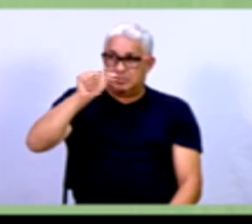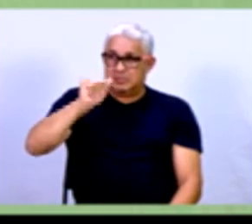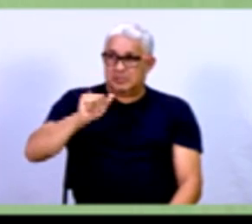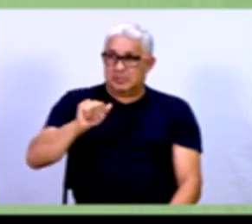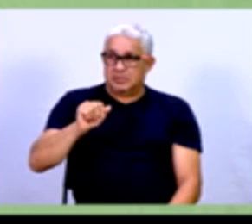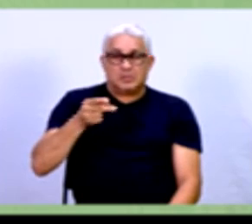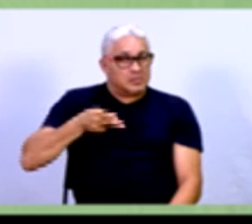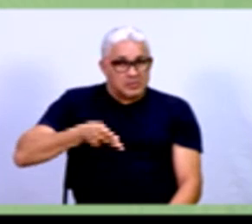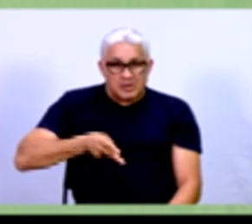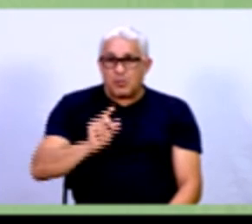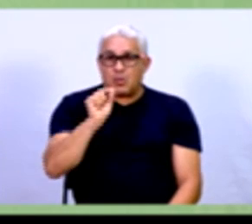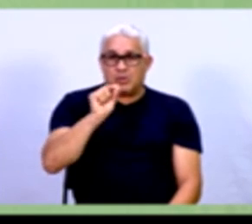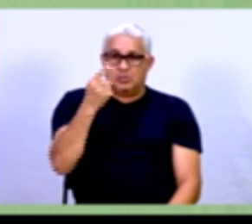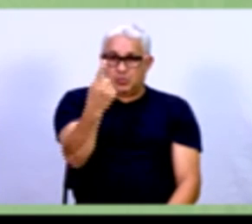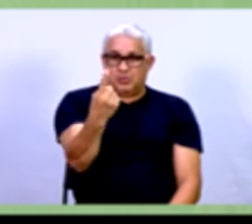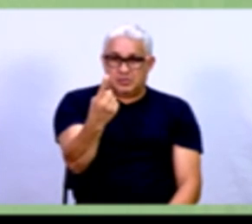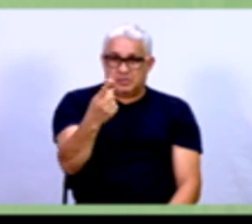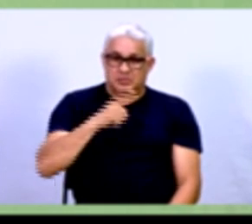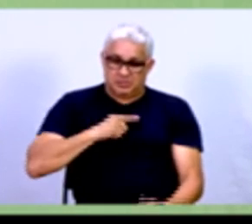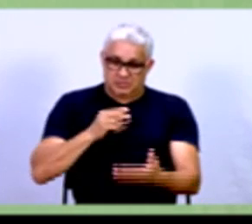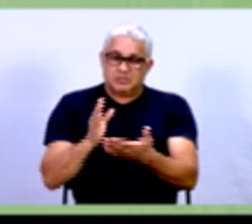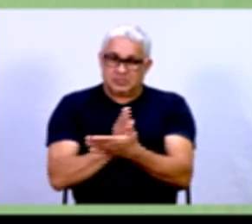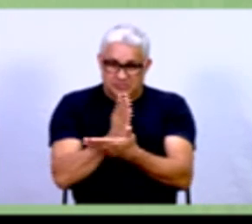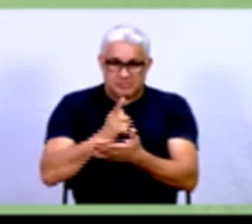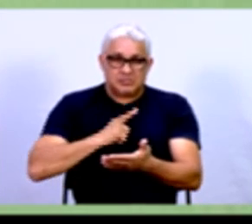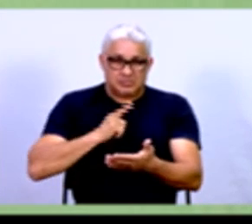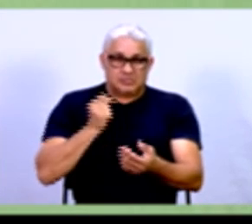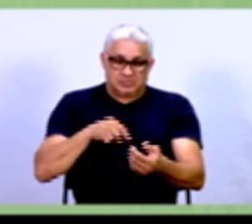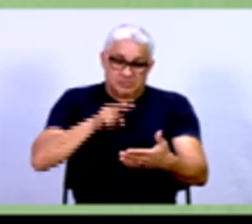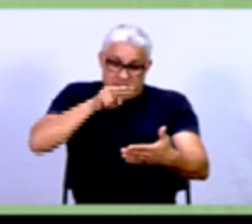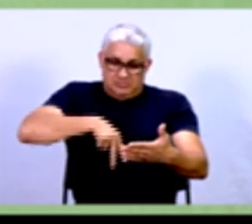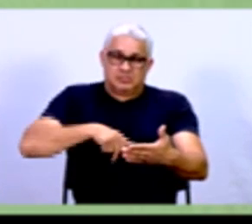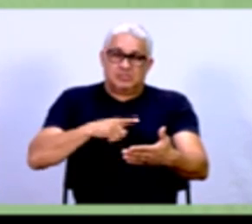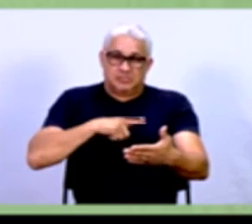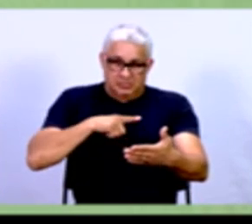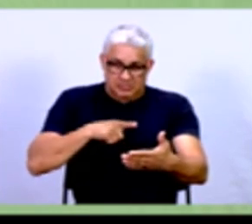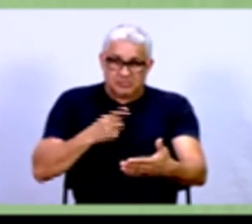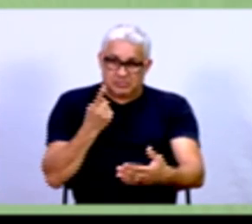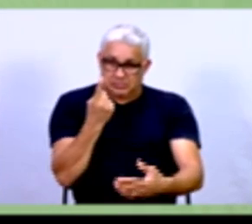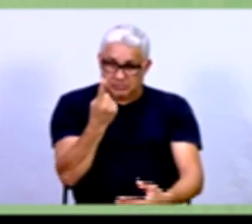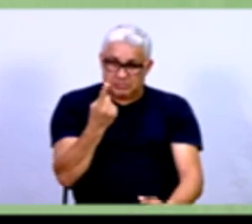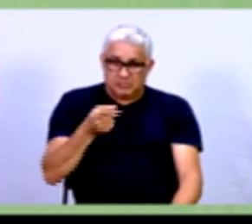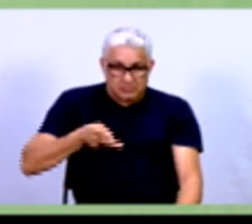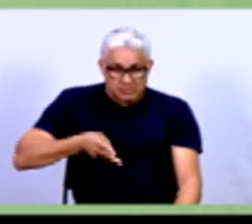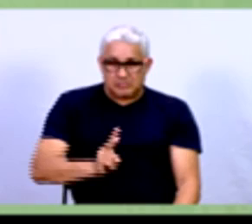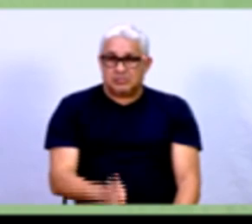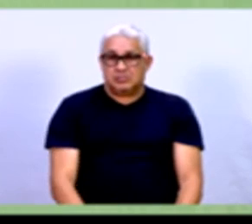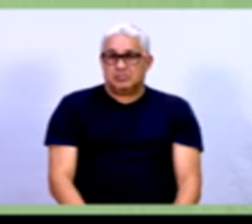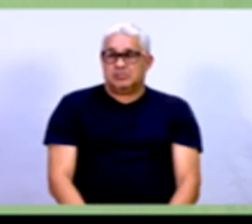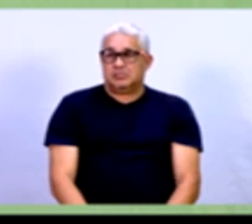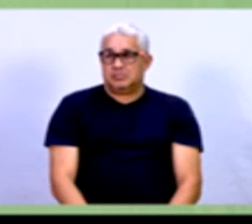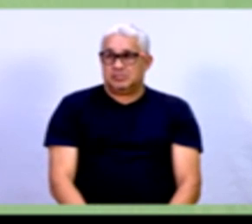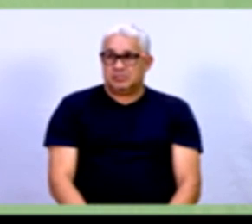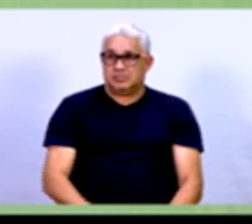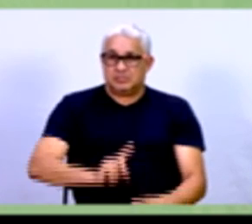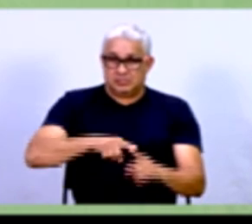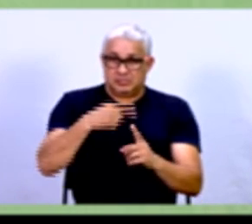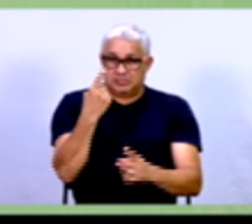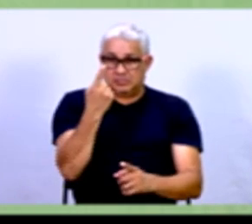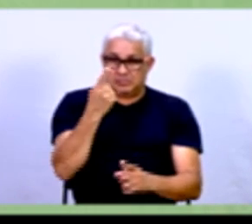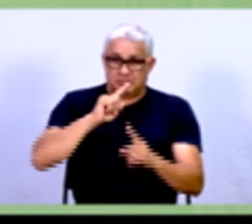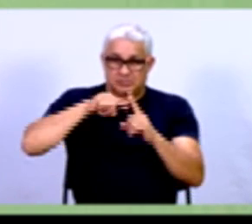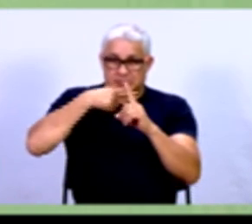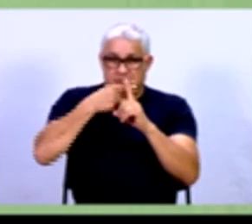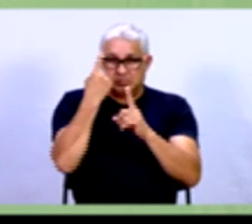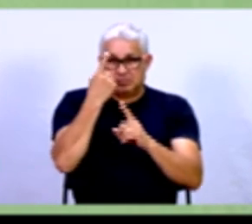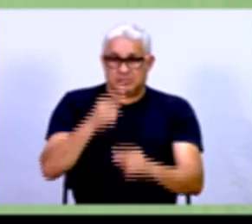exemplos que a gente viu aí no livro, vocês podem notar isso aí, tá? Então, aqui nós resolvemos mais uma